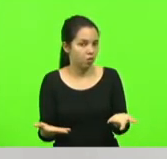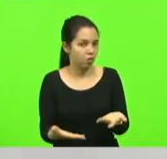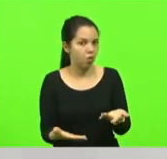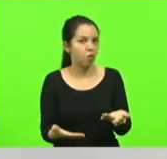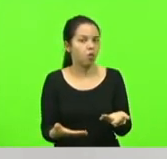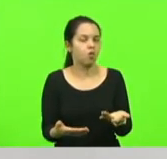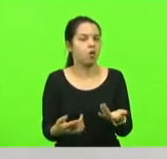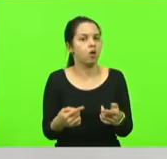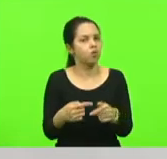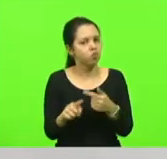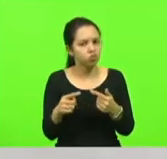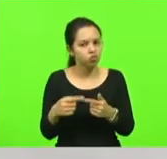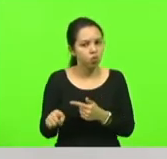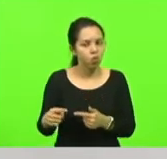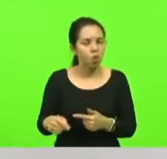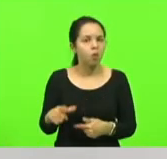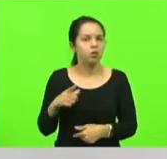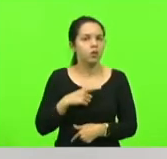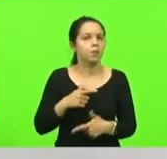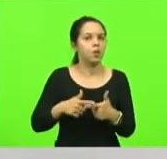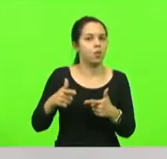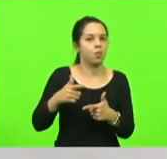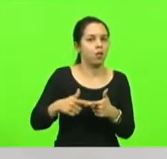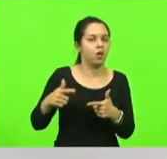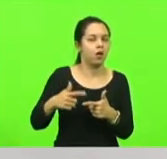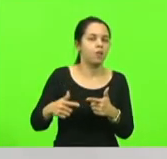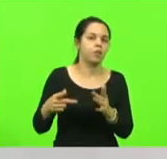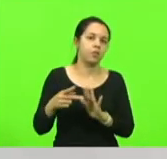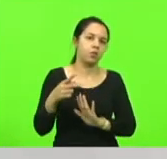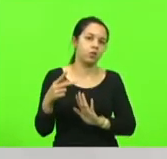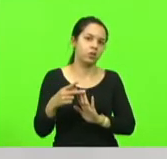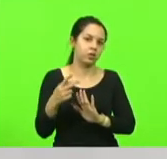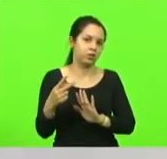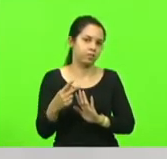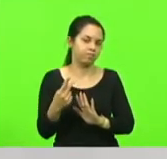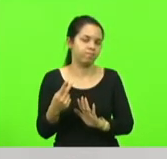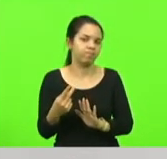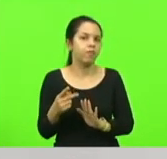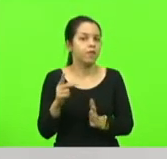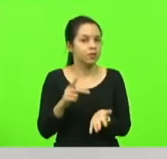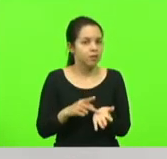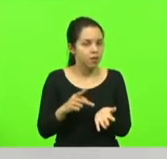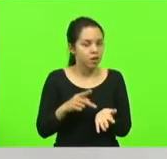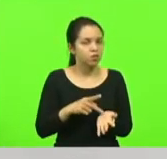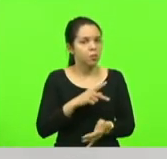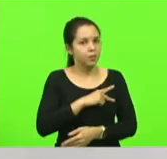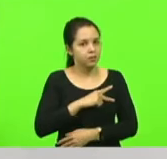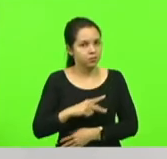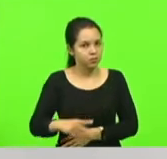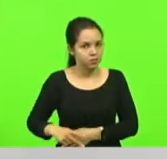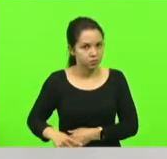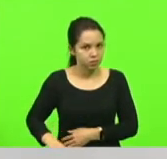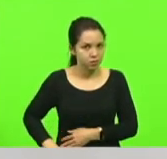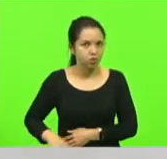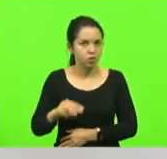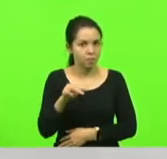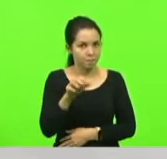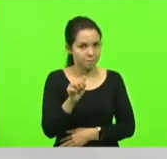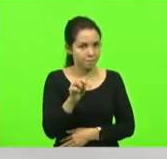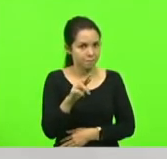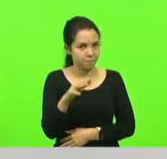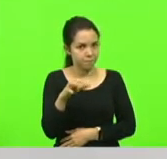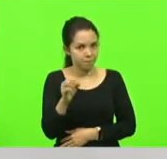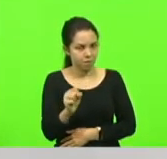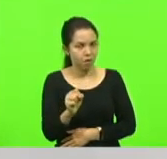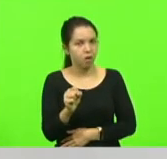discordâncias, alguns problemas que essa portaria causou. É verdade que o presidente Marcos Heleno, à frente do Inmetro, ele